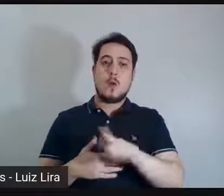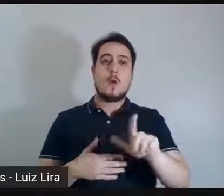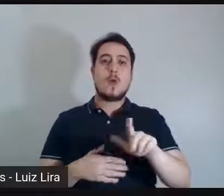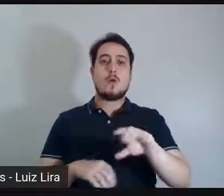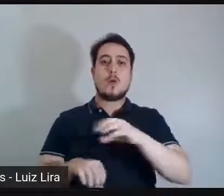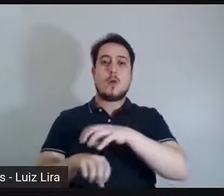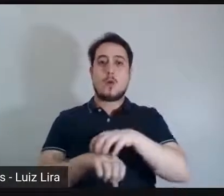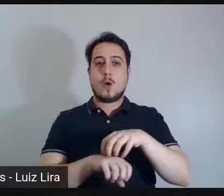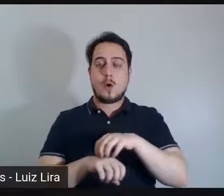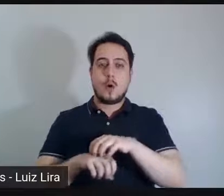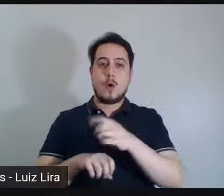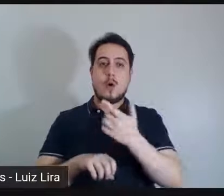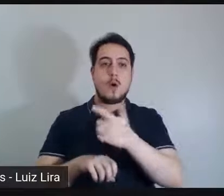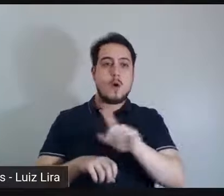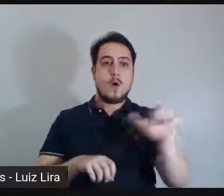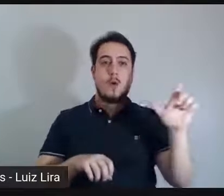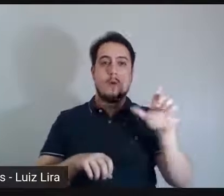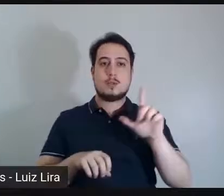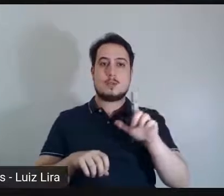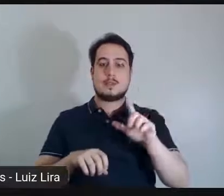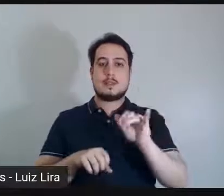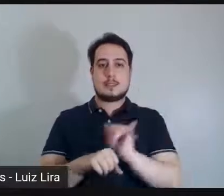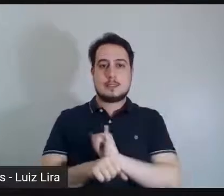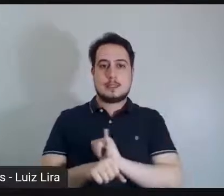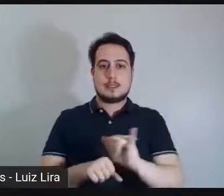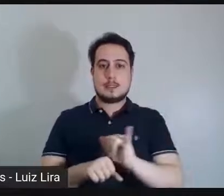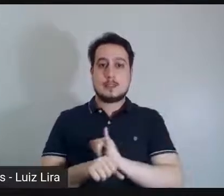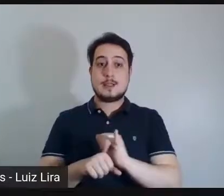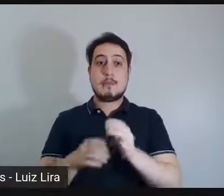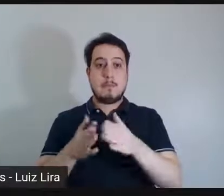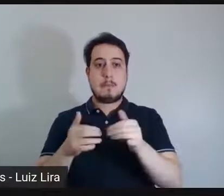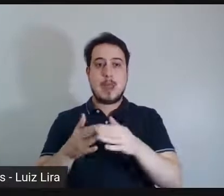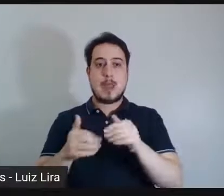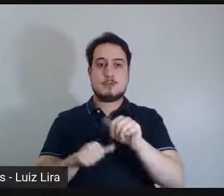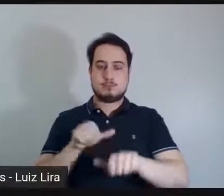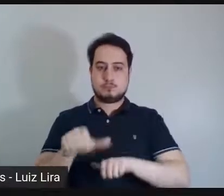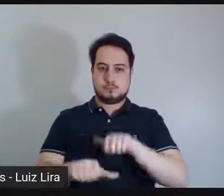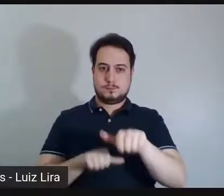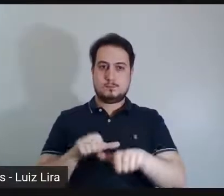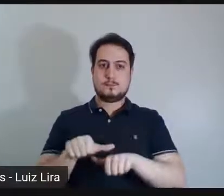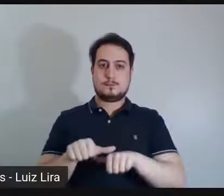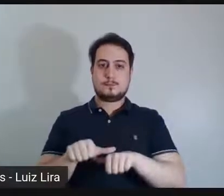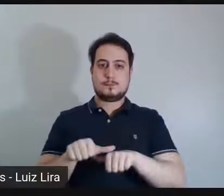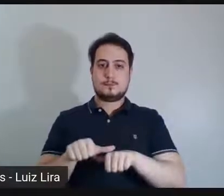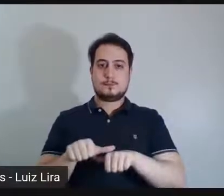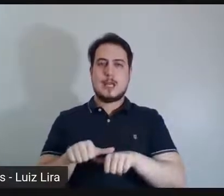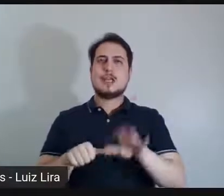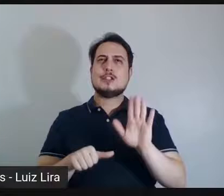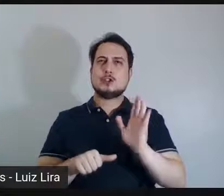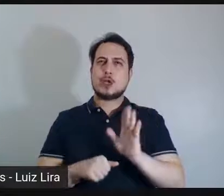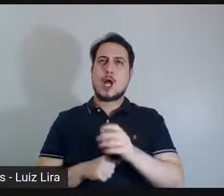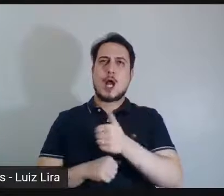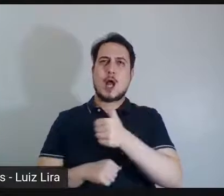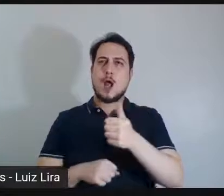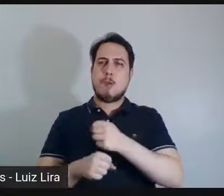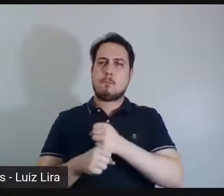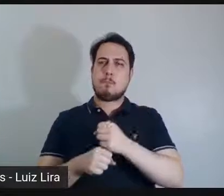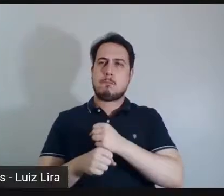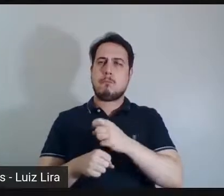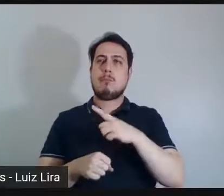atores e nos demandam as mudanças, né? Mas, assim, né, nesses 11 anos, assim, eu posso te dizer que eu tive